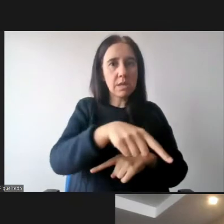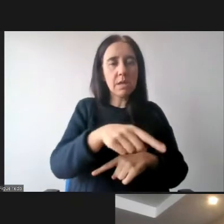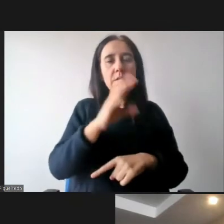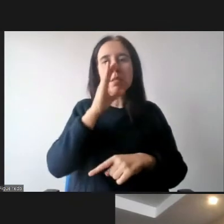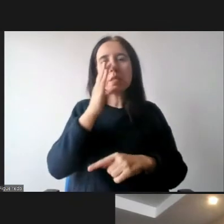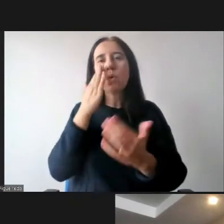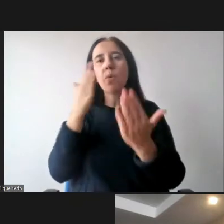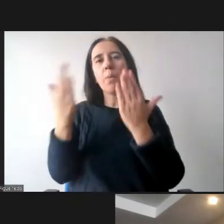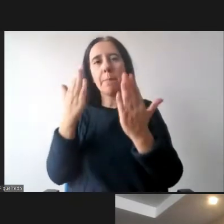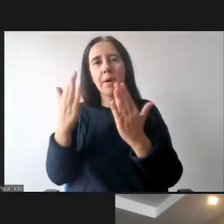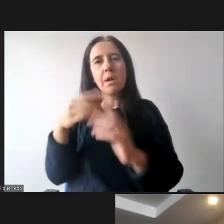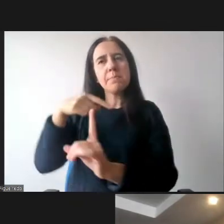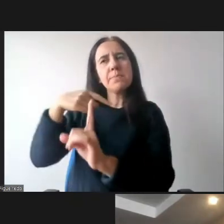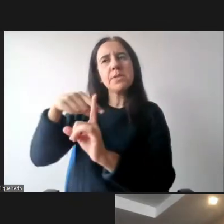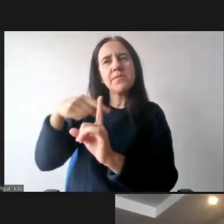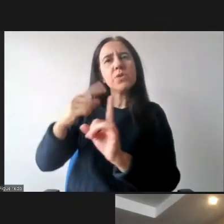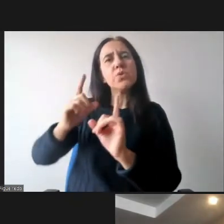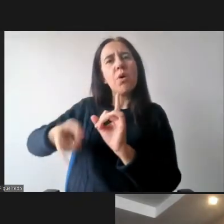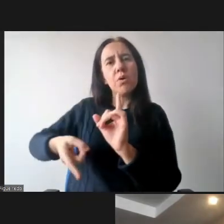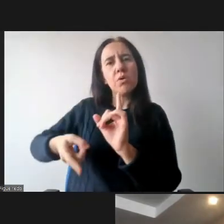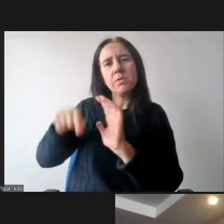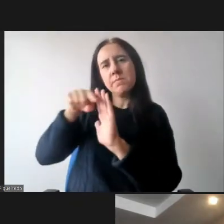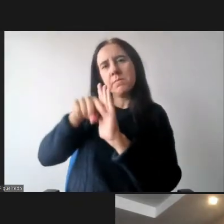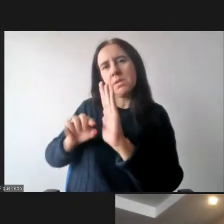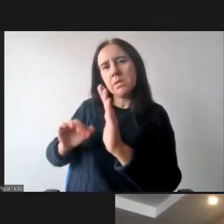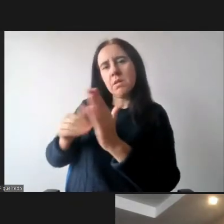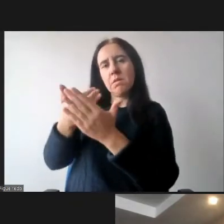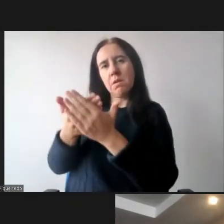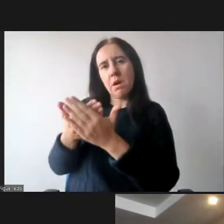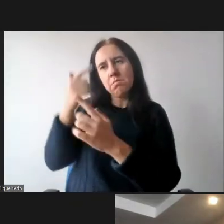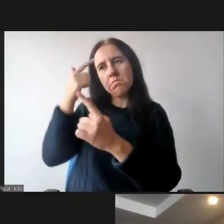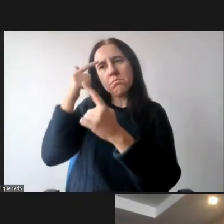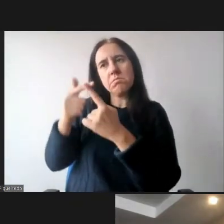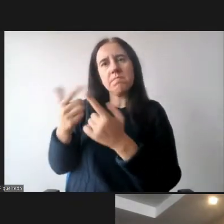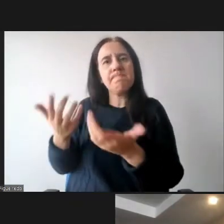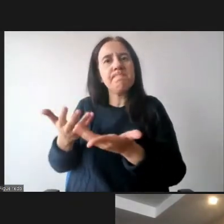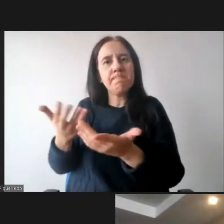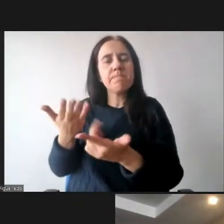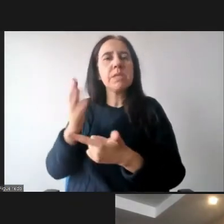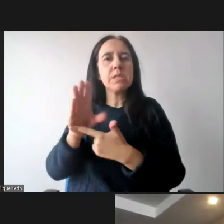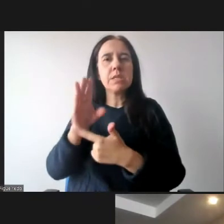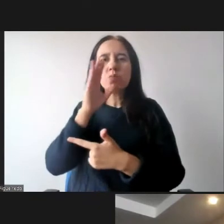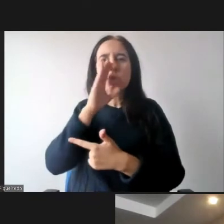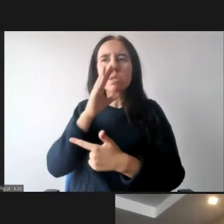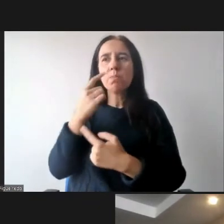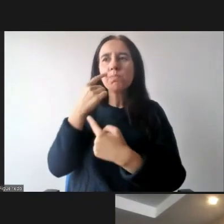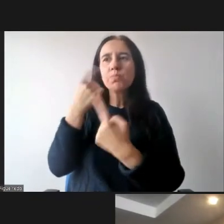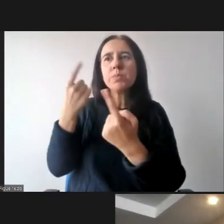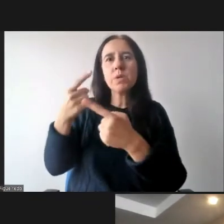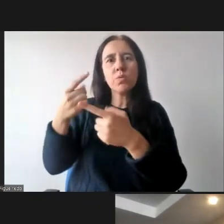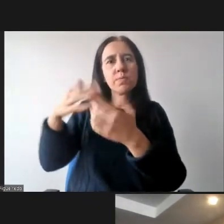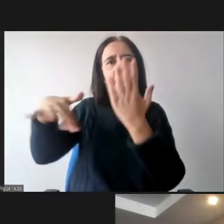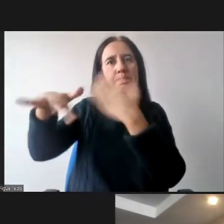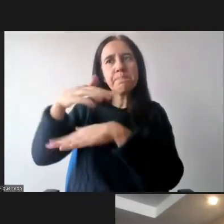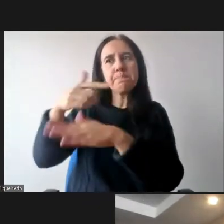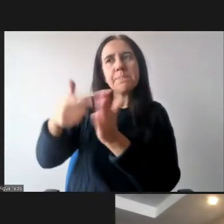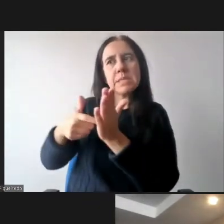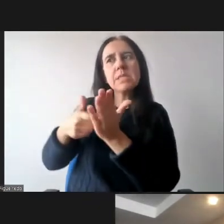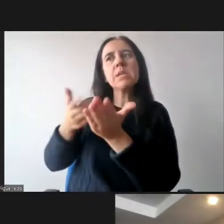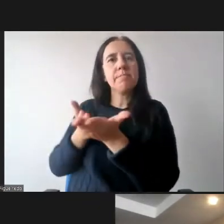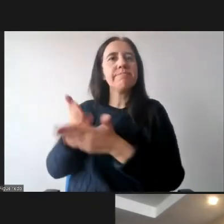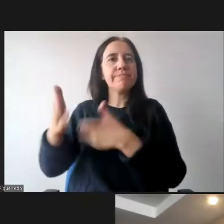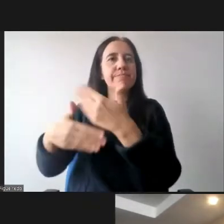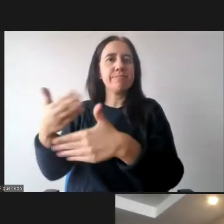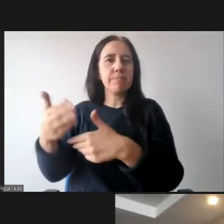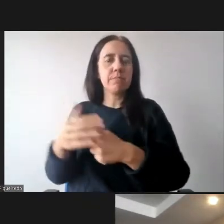comparação com os benefícios que da medida resultam para o fim, por exemplo, a prossecução do interesse público. E isto exige